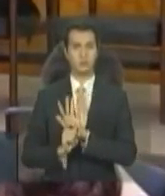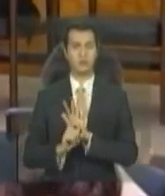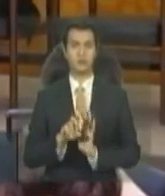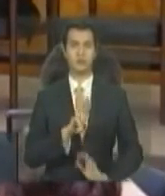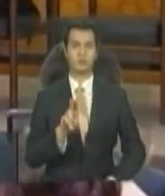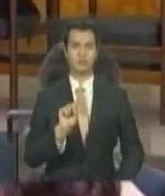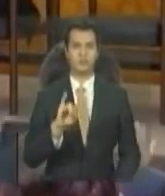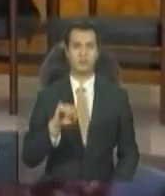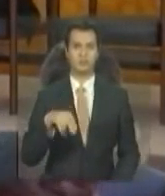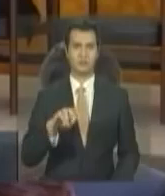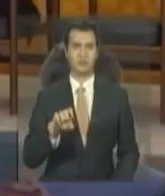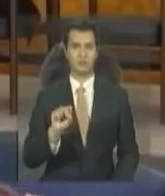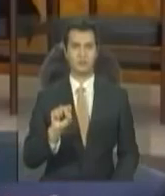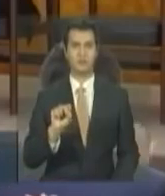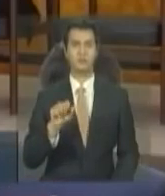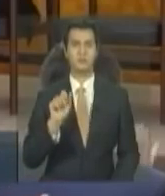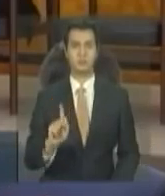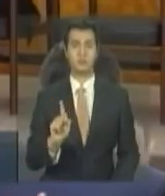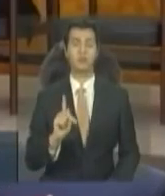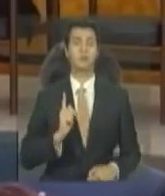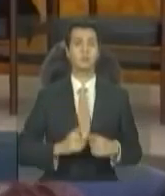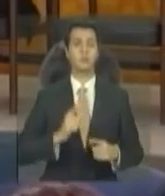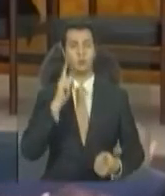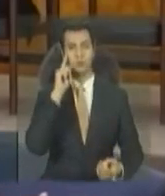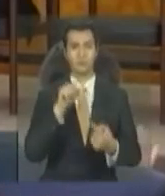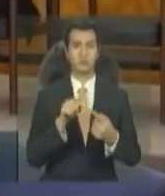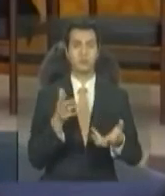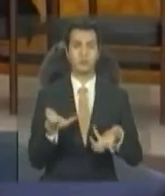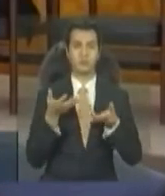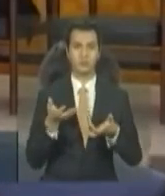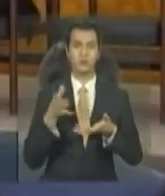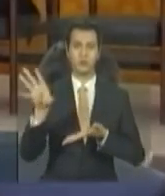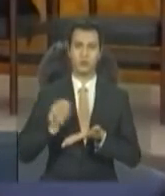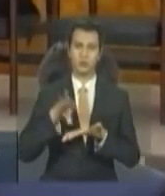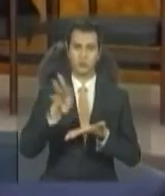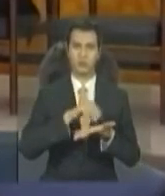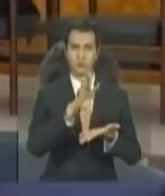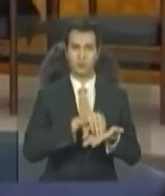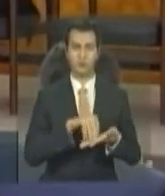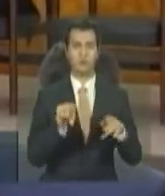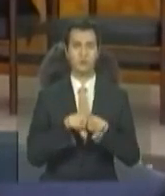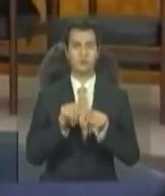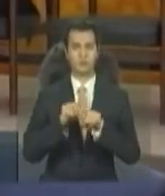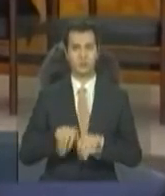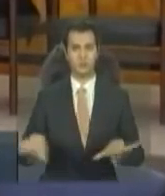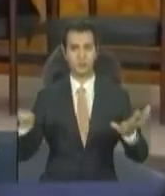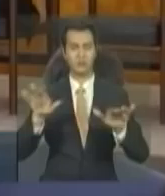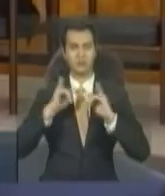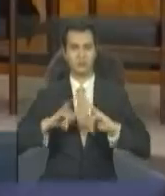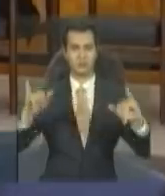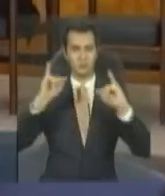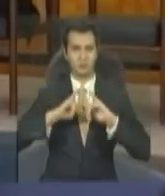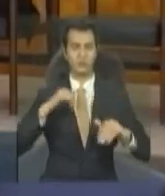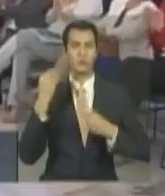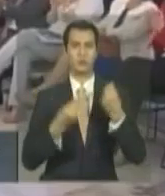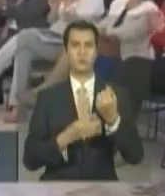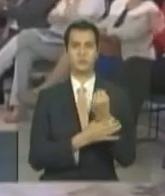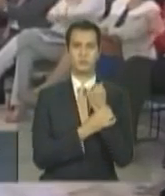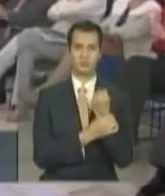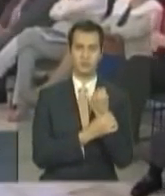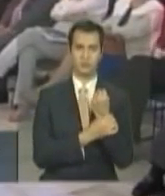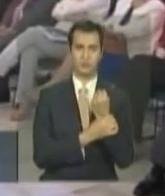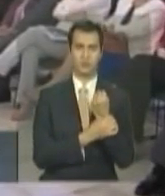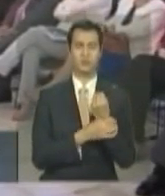SINESP, com a finalidade de coletar, organizar e disponibilizar dados e informações sobre segurança